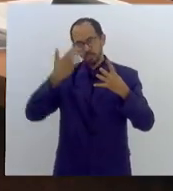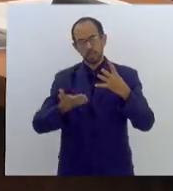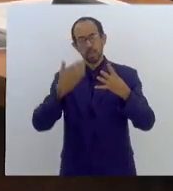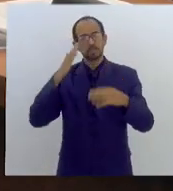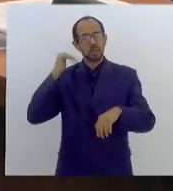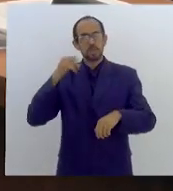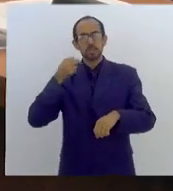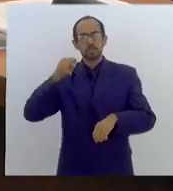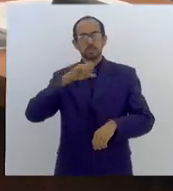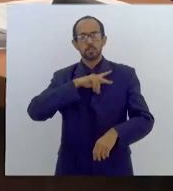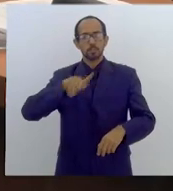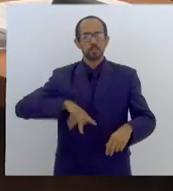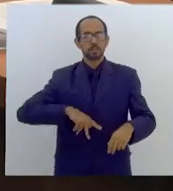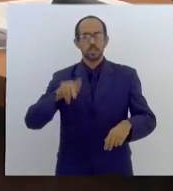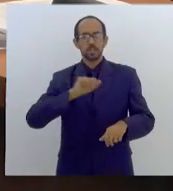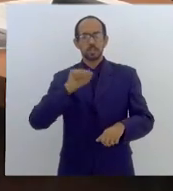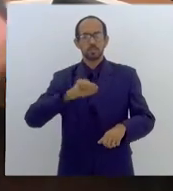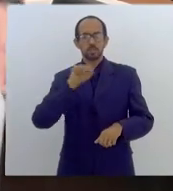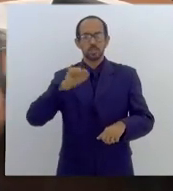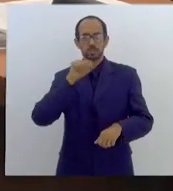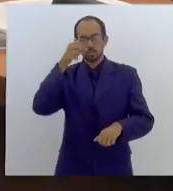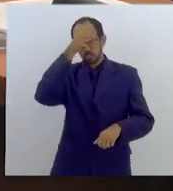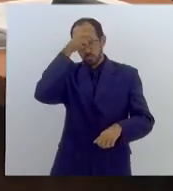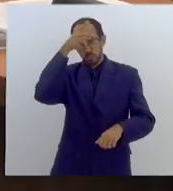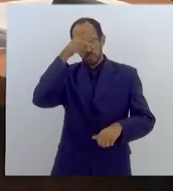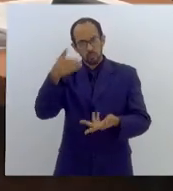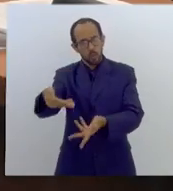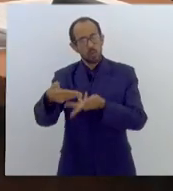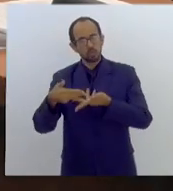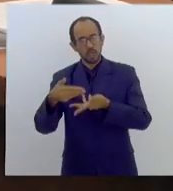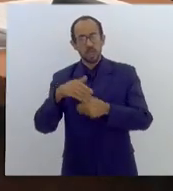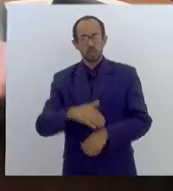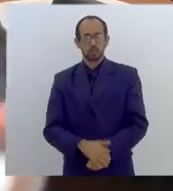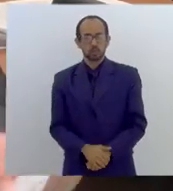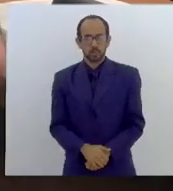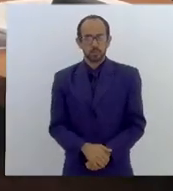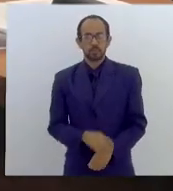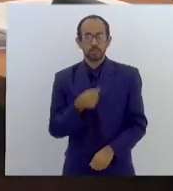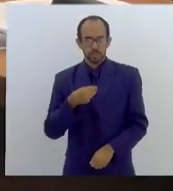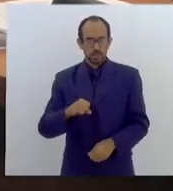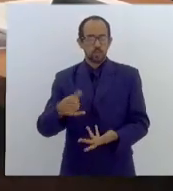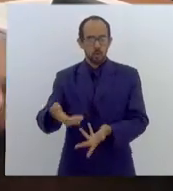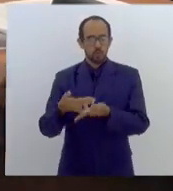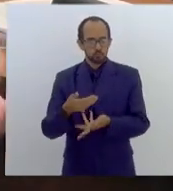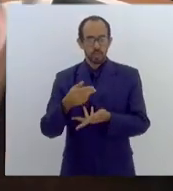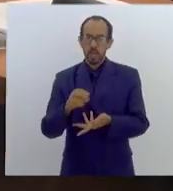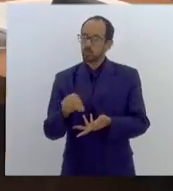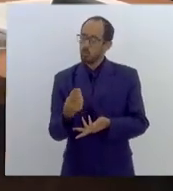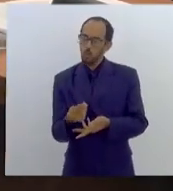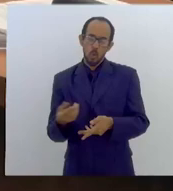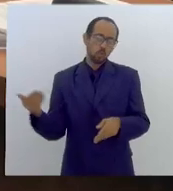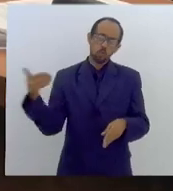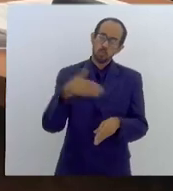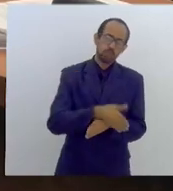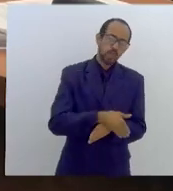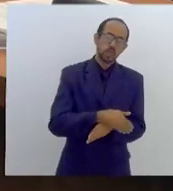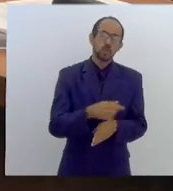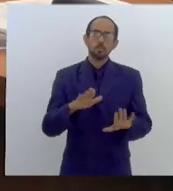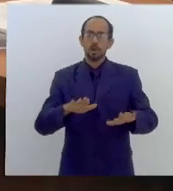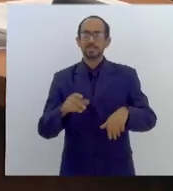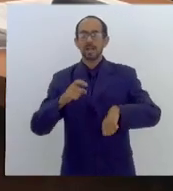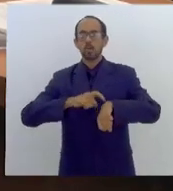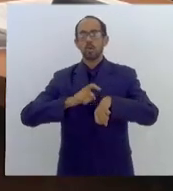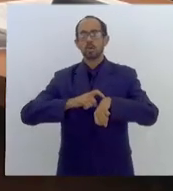presidente da Associação dos Prefeitos foi convidado. Se foi convidado, não veio, errou, mas agora que chegou a hora